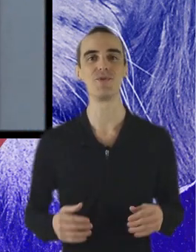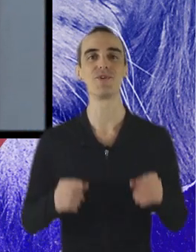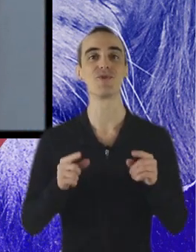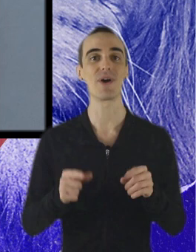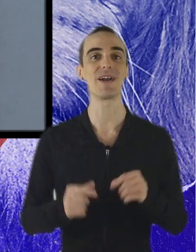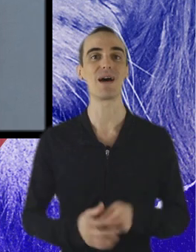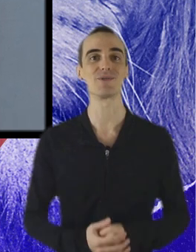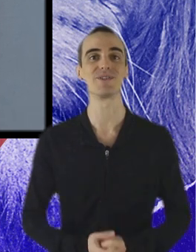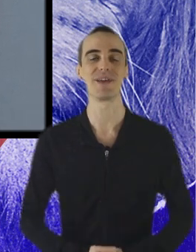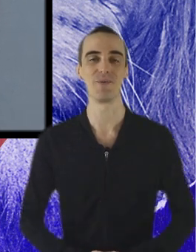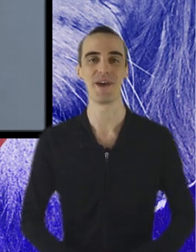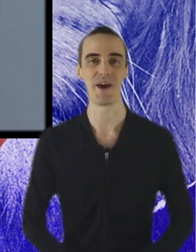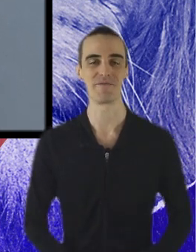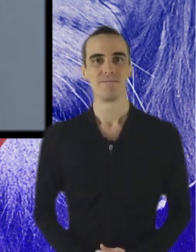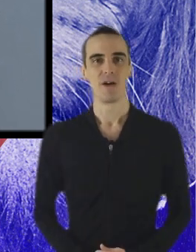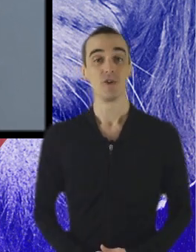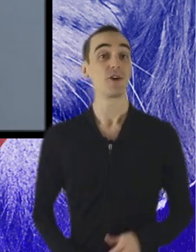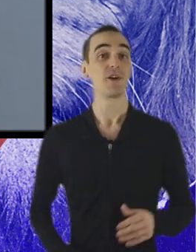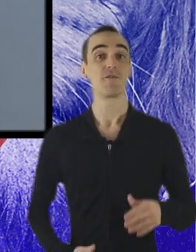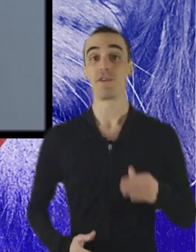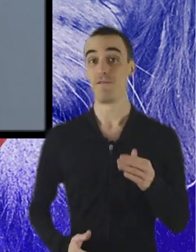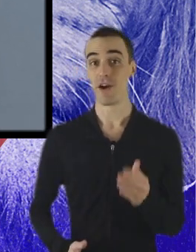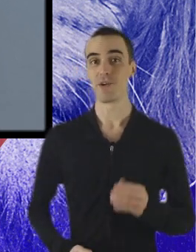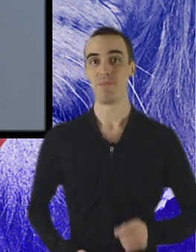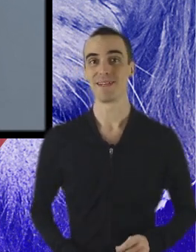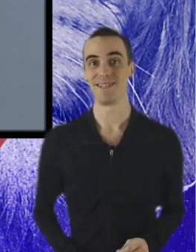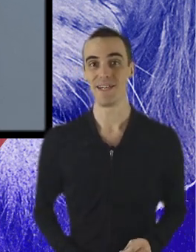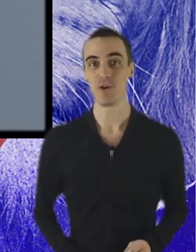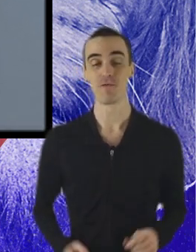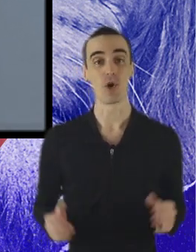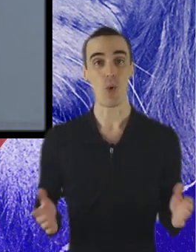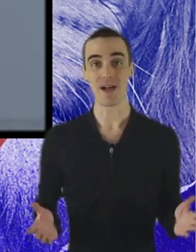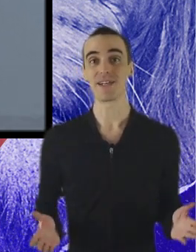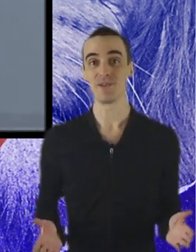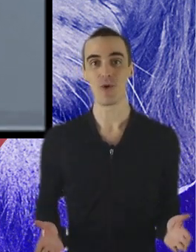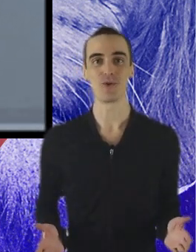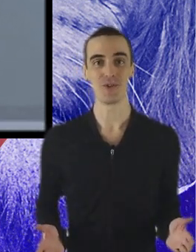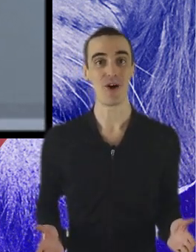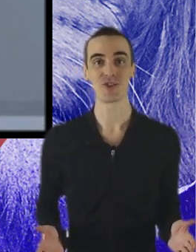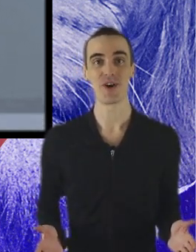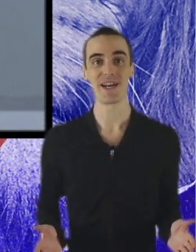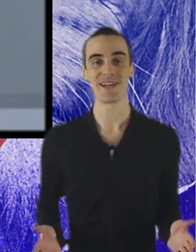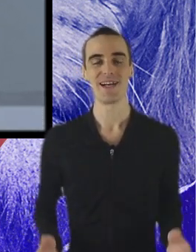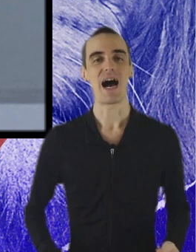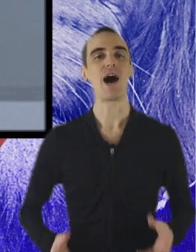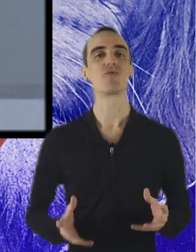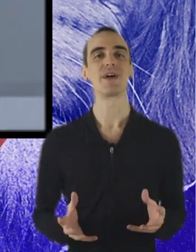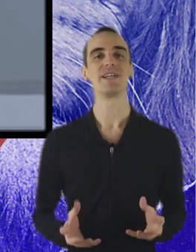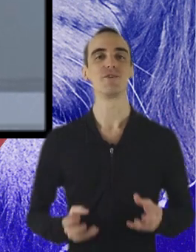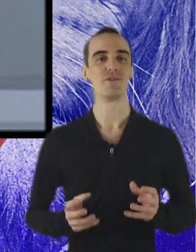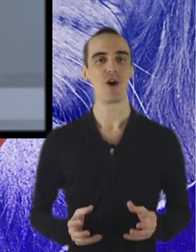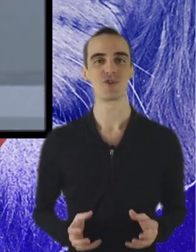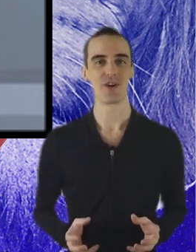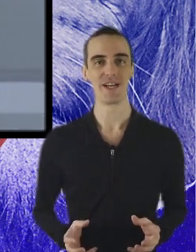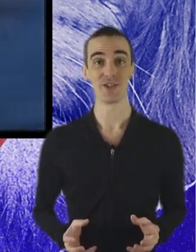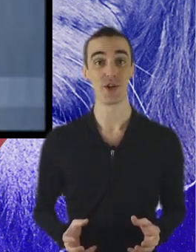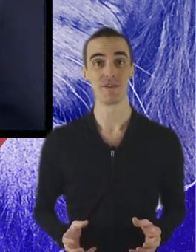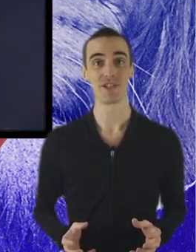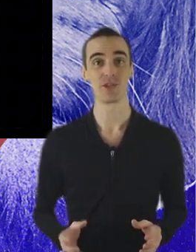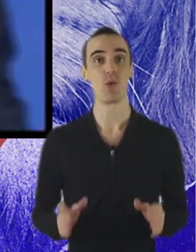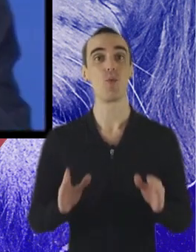apesar de discordar da escolha do companheiro de bancada, PVC elogiou as contratações do Leão, explicando as mudanças na equipe, e